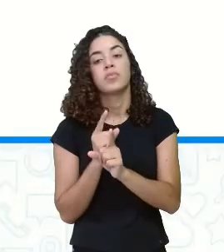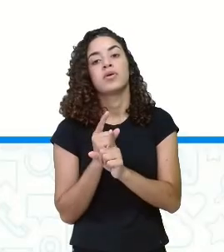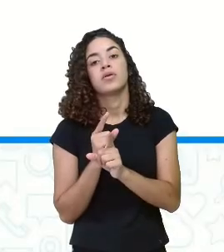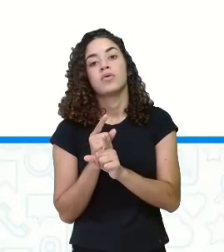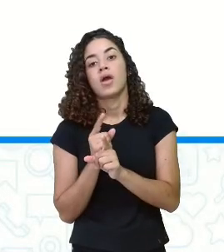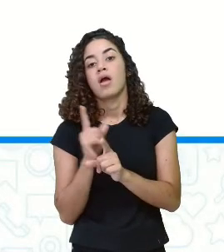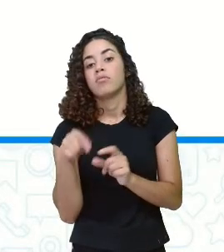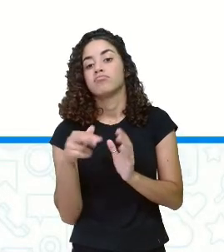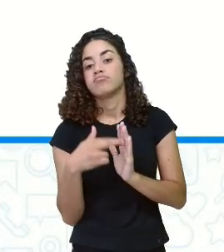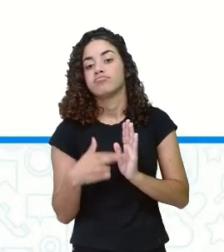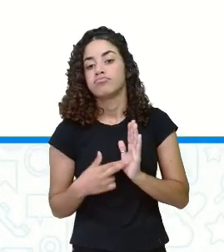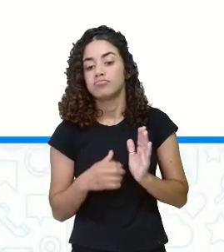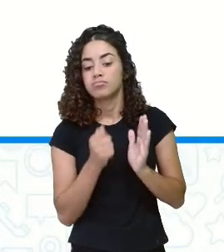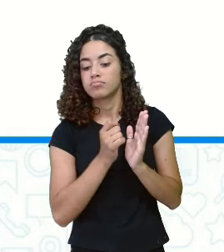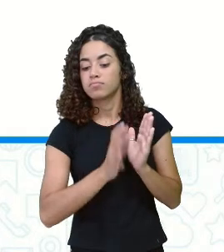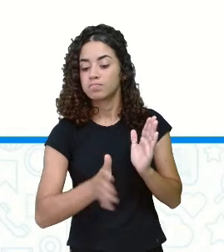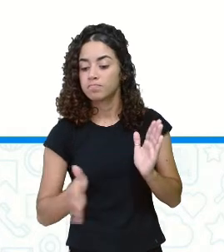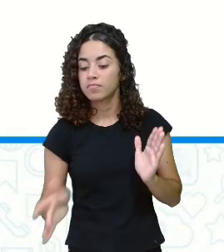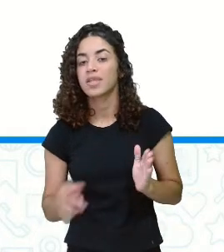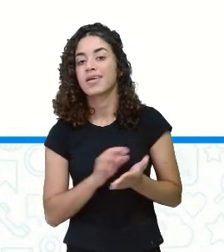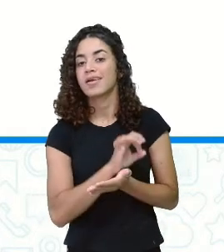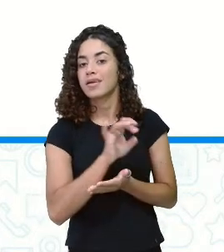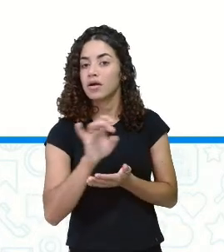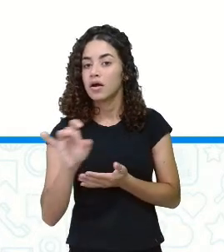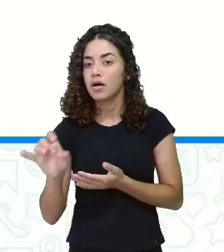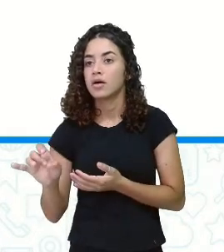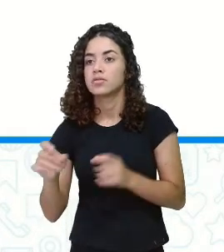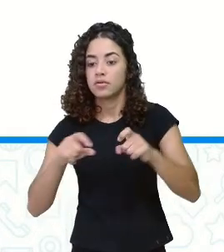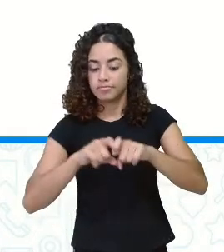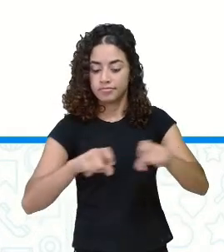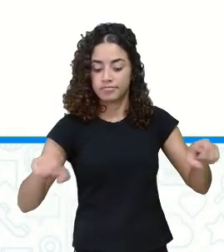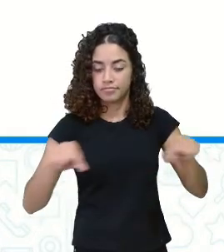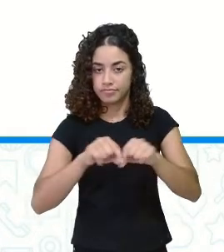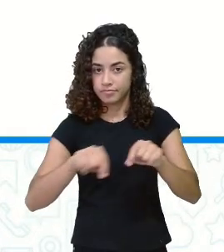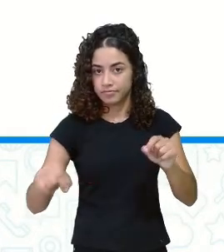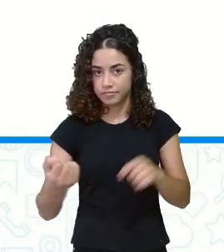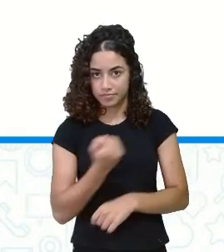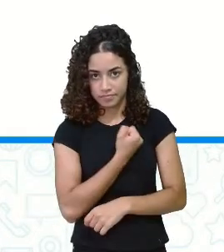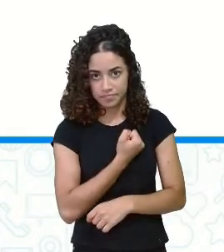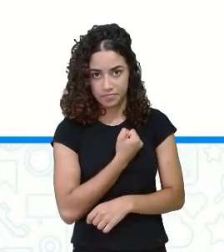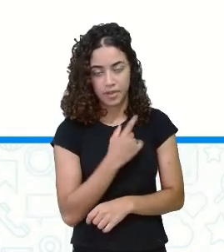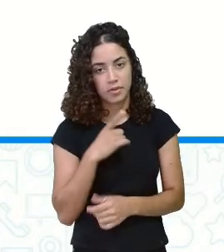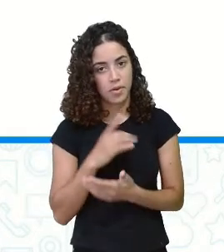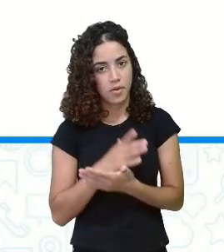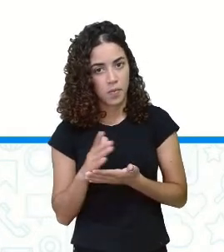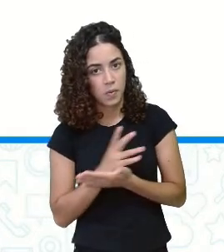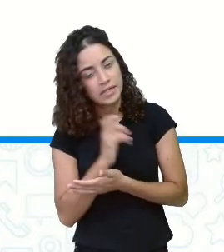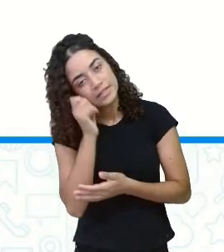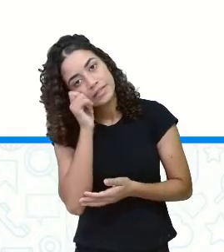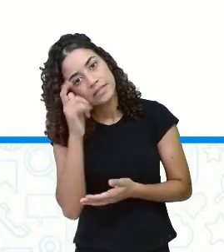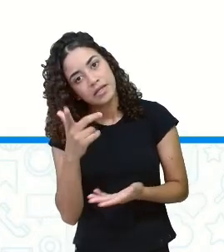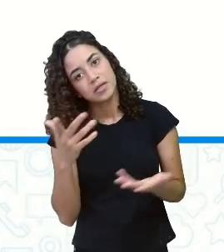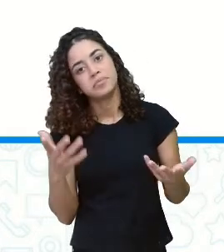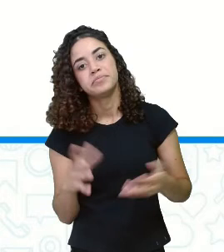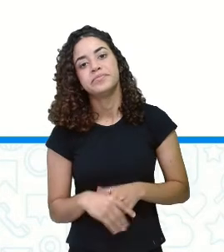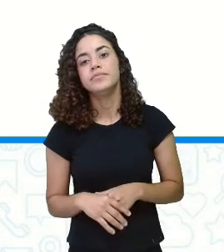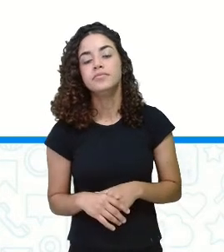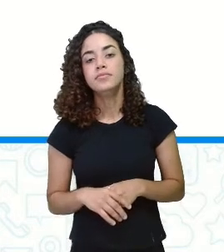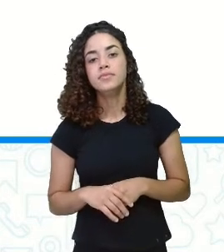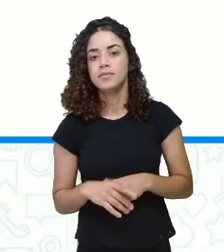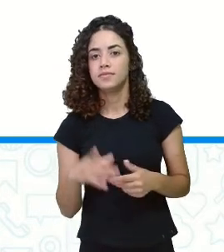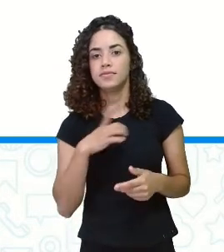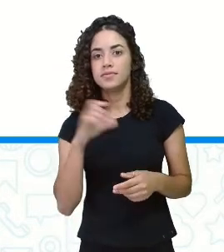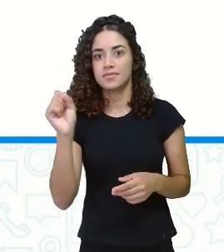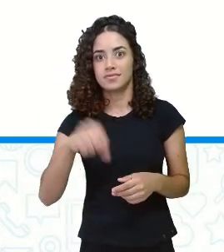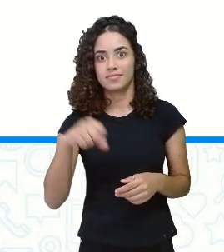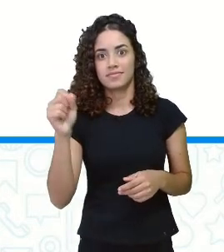a regularidade de cada reta numérica dessa? Tem alguma ideia aí, professora Sandra? Tem